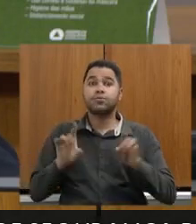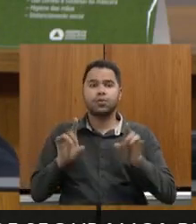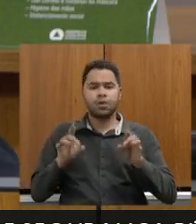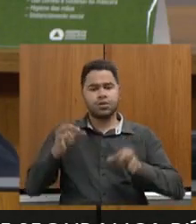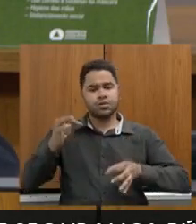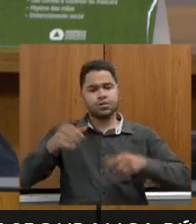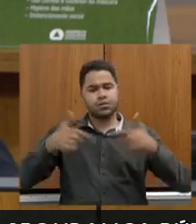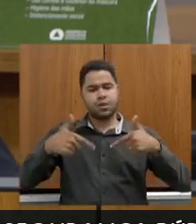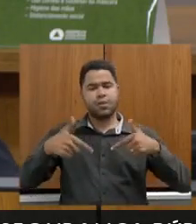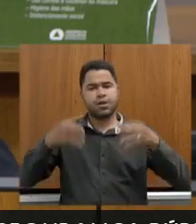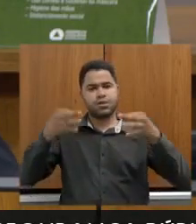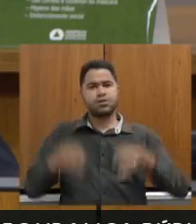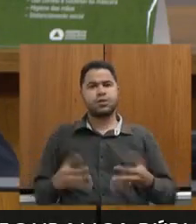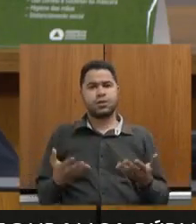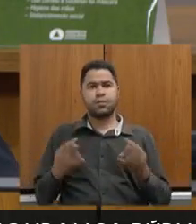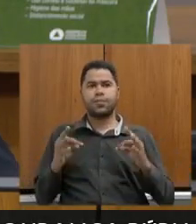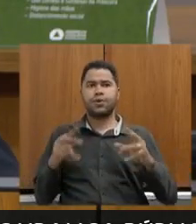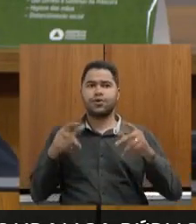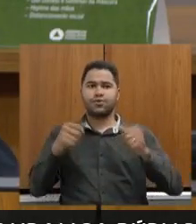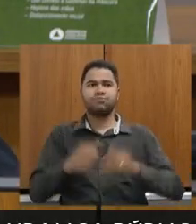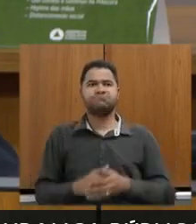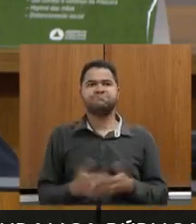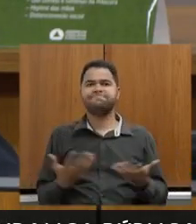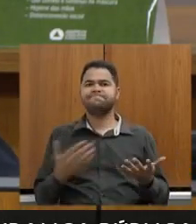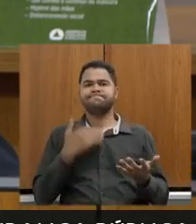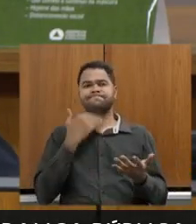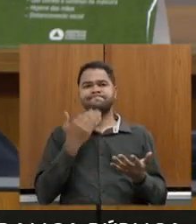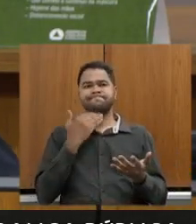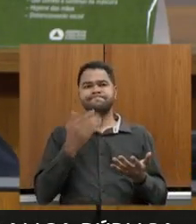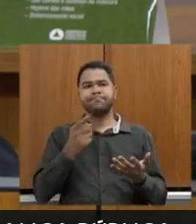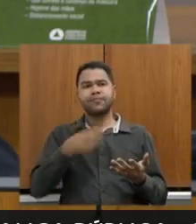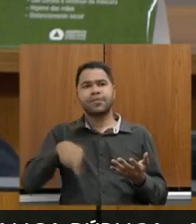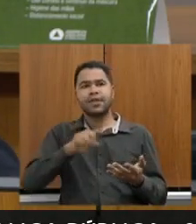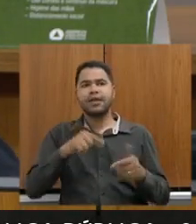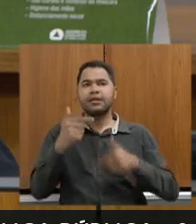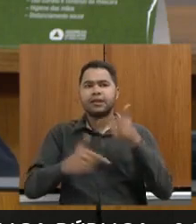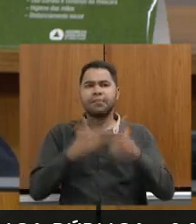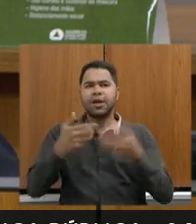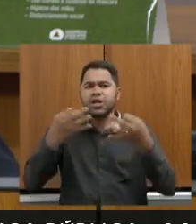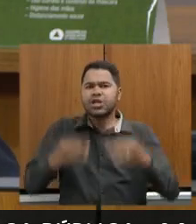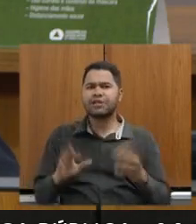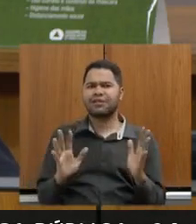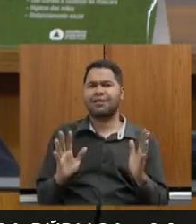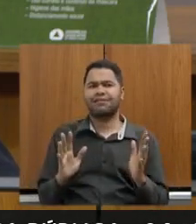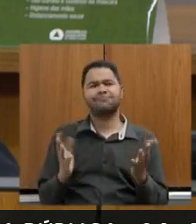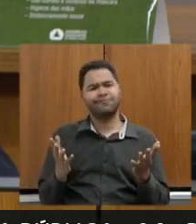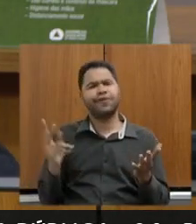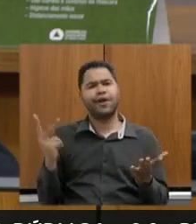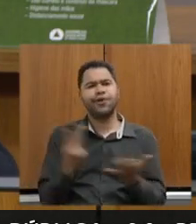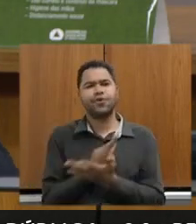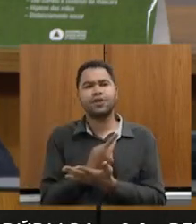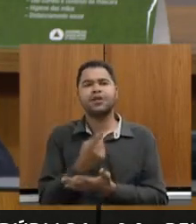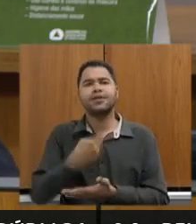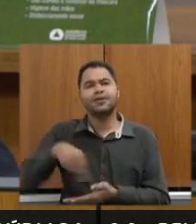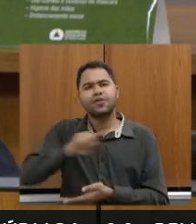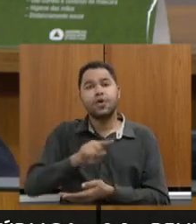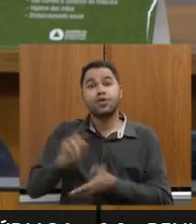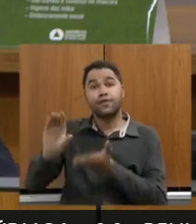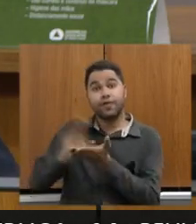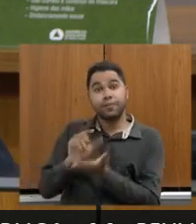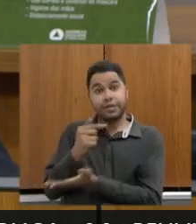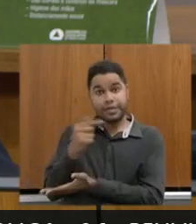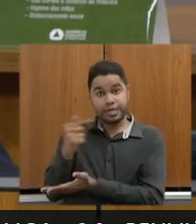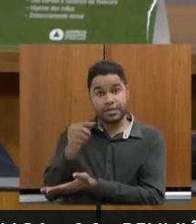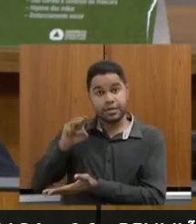com dignidade e é isso que a gente quer para todo o sistema é inadmissível que o servidor público trabalho sem dignidade então isso vai acontecer nós temos a saber a rua de